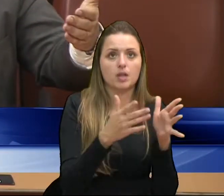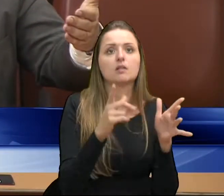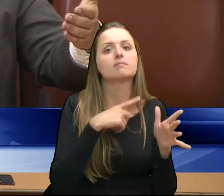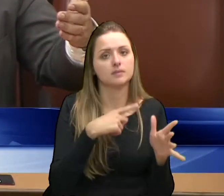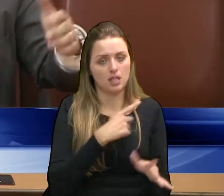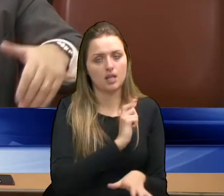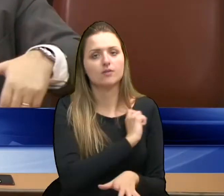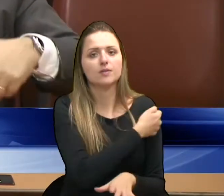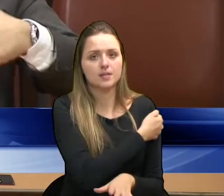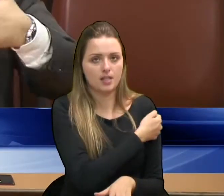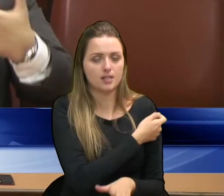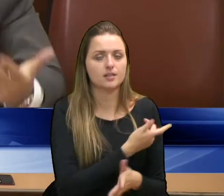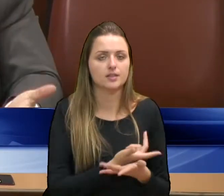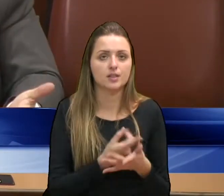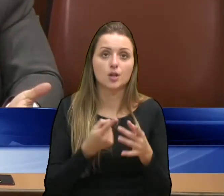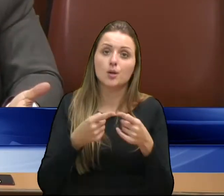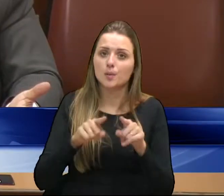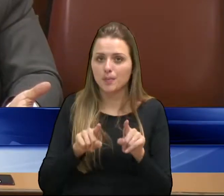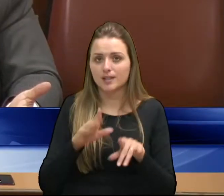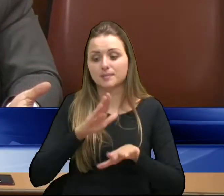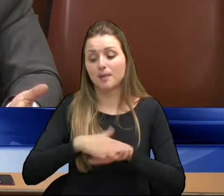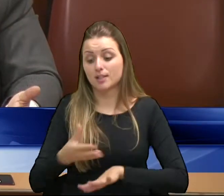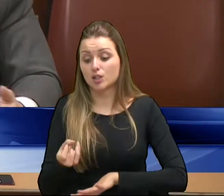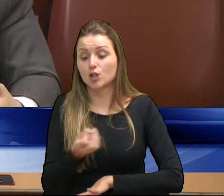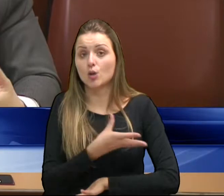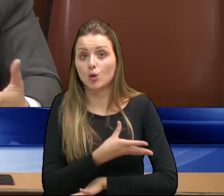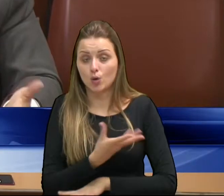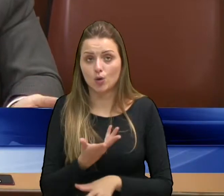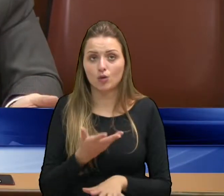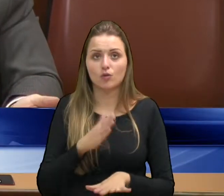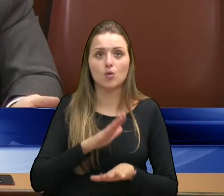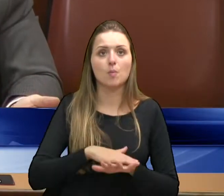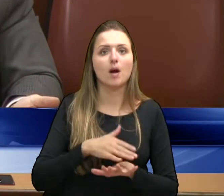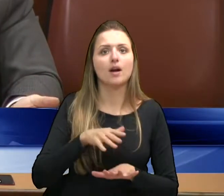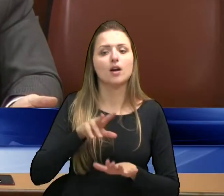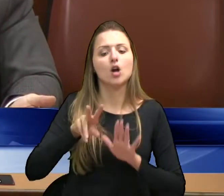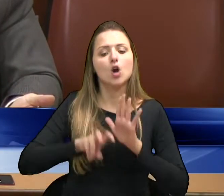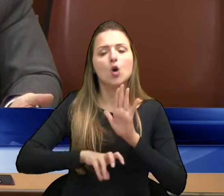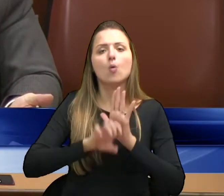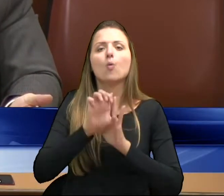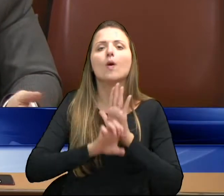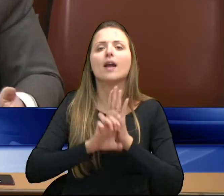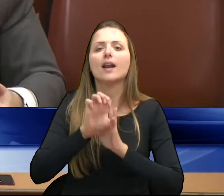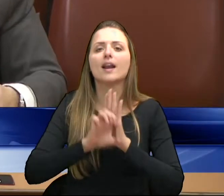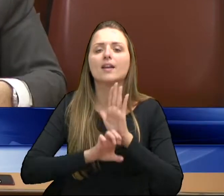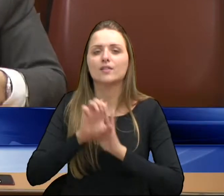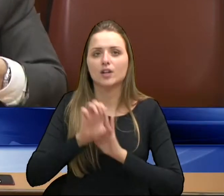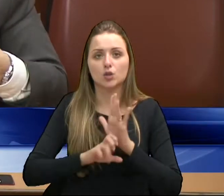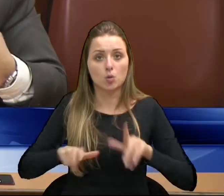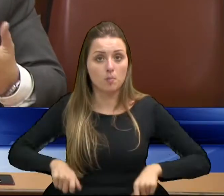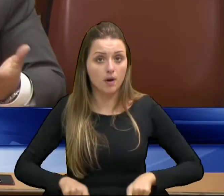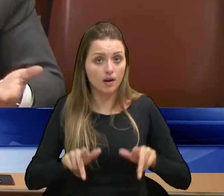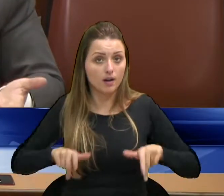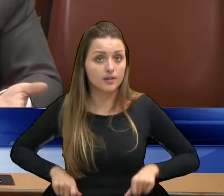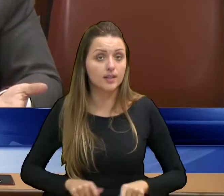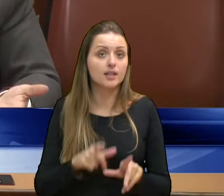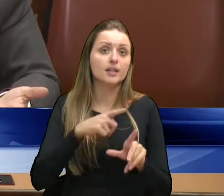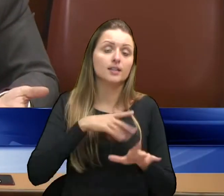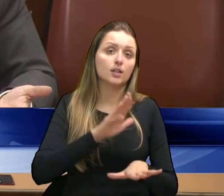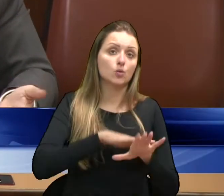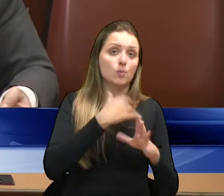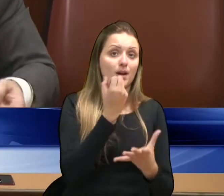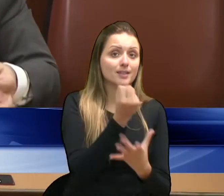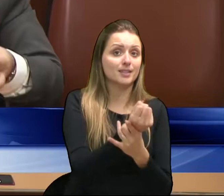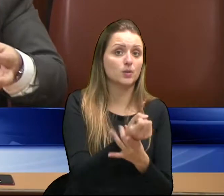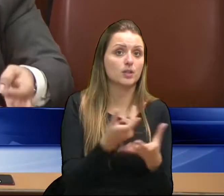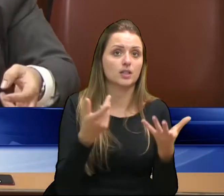vistoriados, né? Mas mais modernos, com elevador para cadeirante, com requisitos de segurança que nos veículos mais